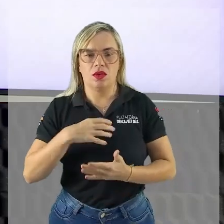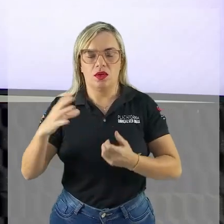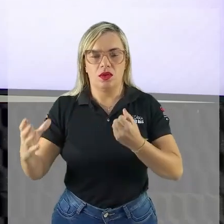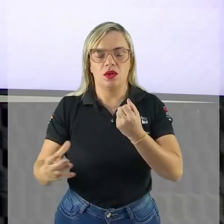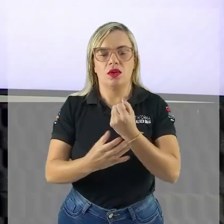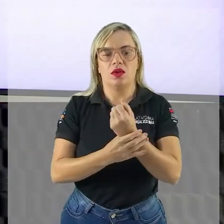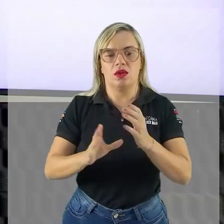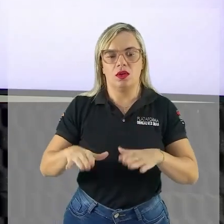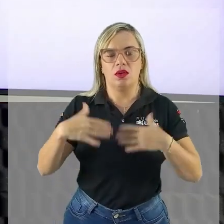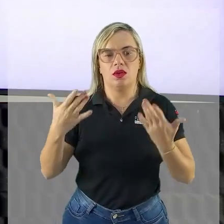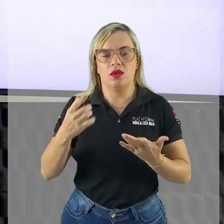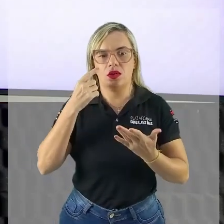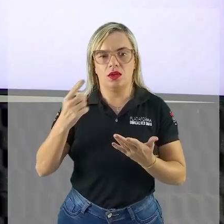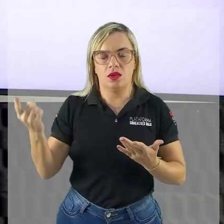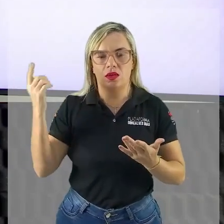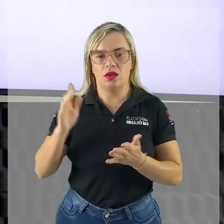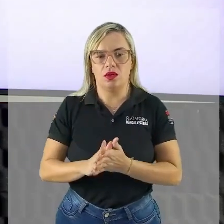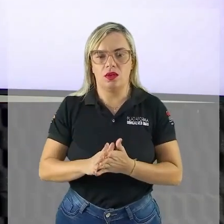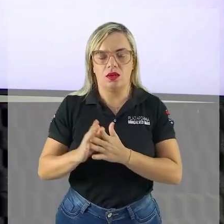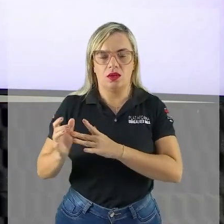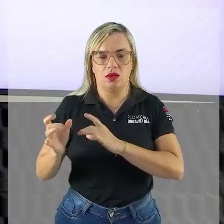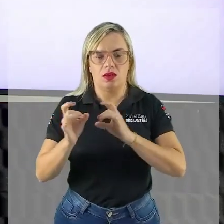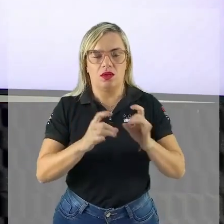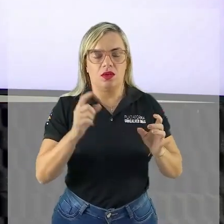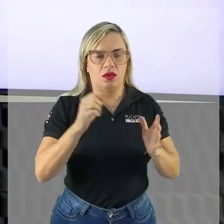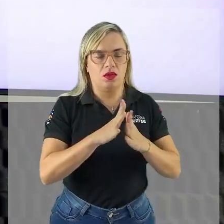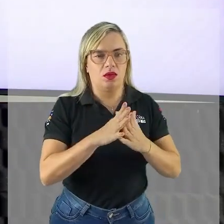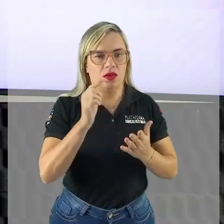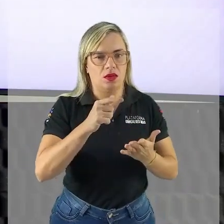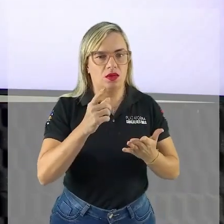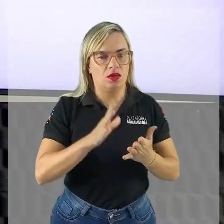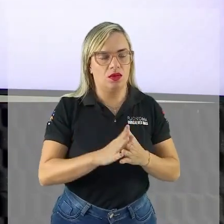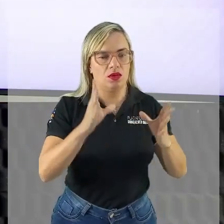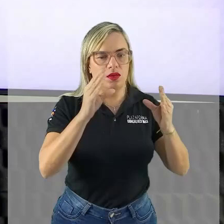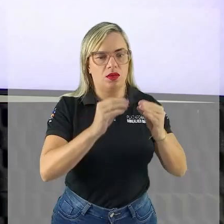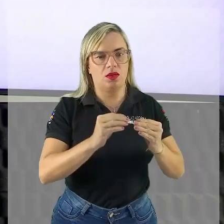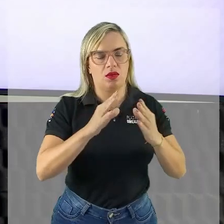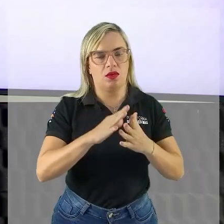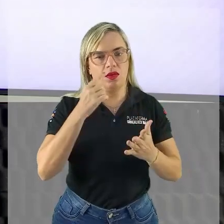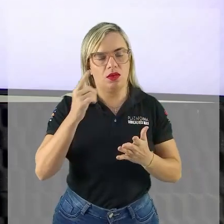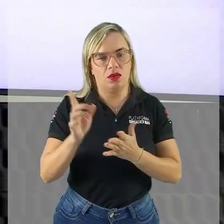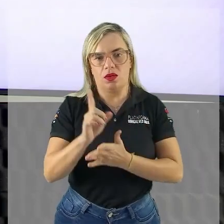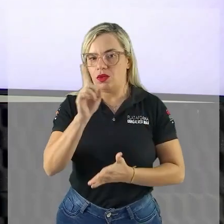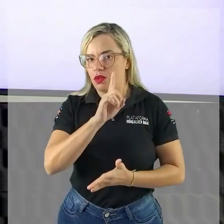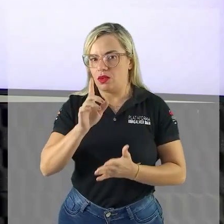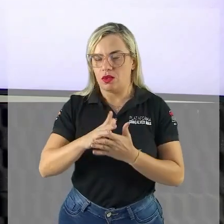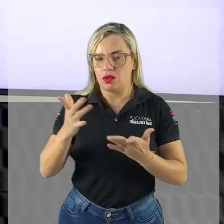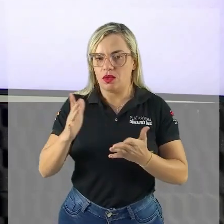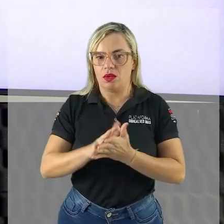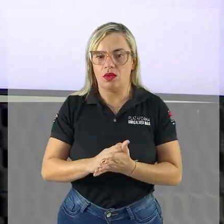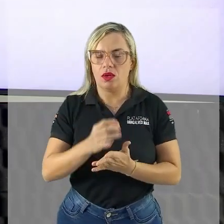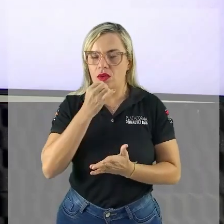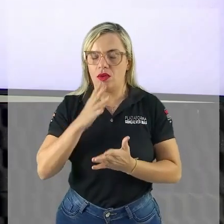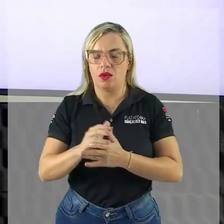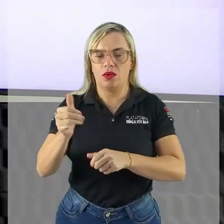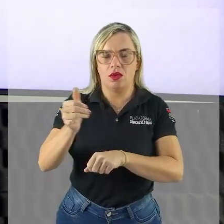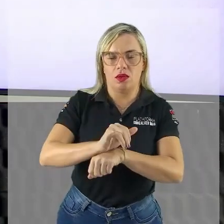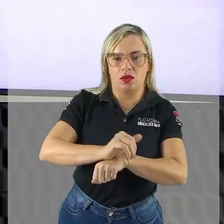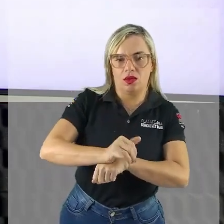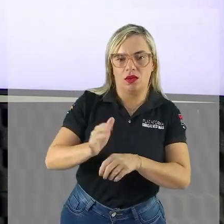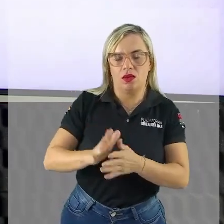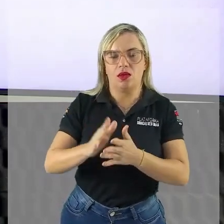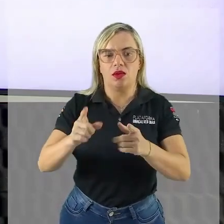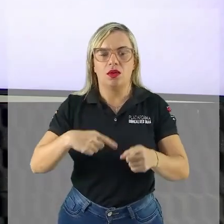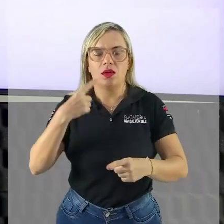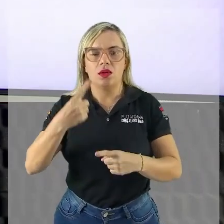maior, acabam desprezando um pouquinho esse rascunho, o que eu não considero uma boa estratégia. Por quê? Vou te